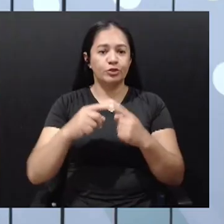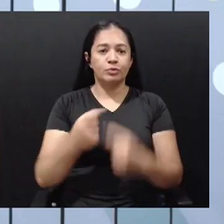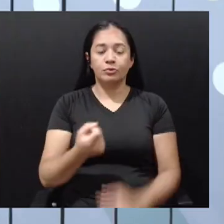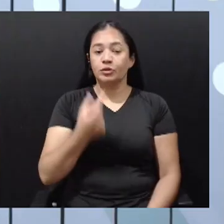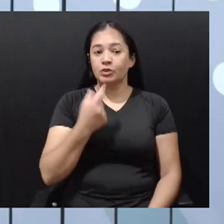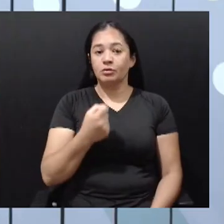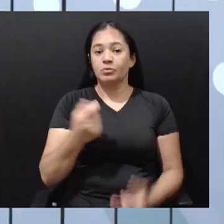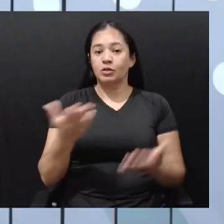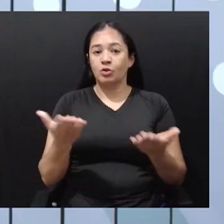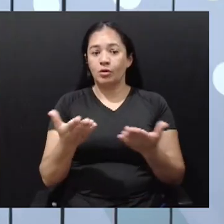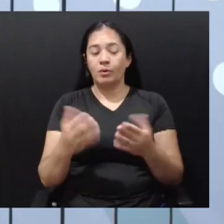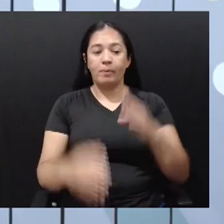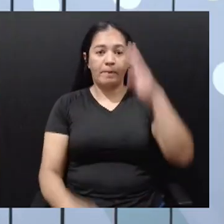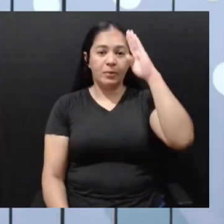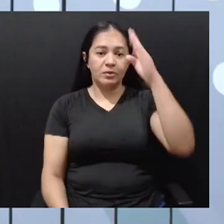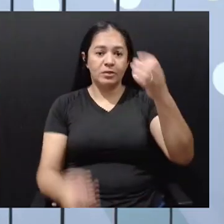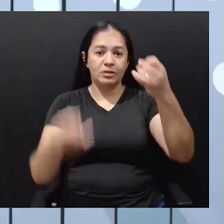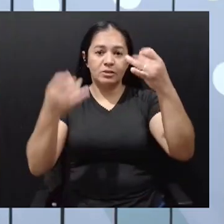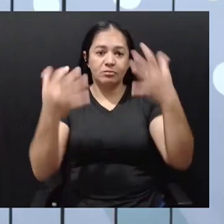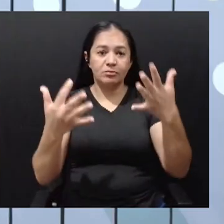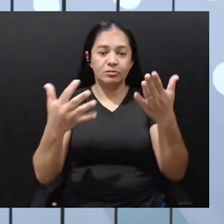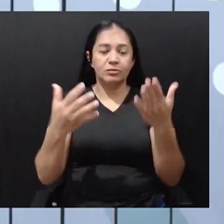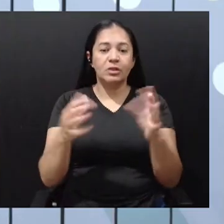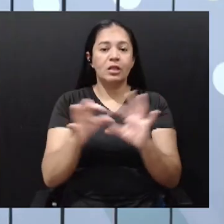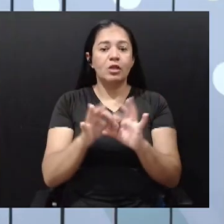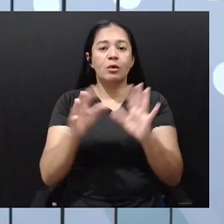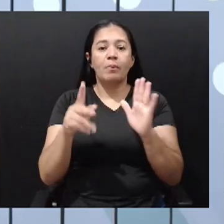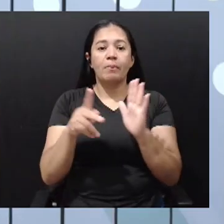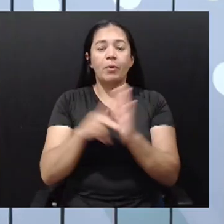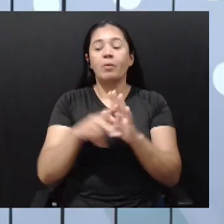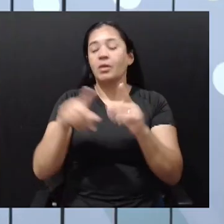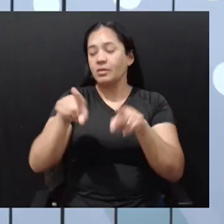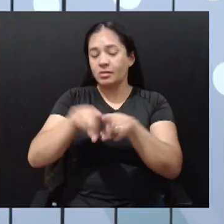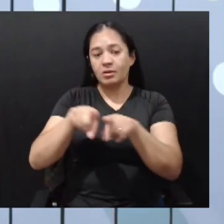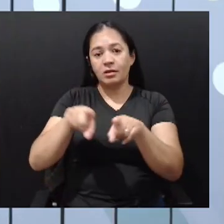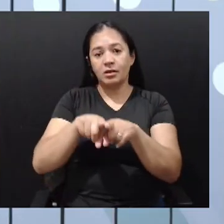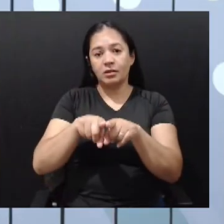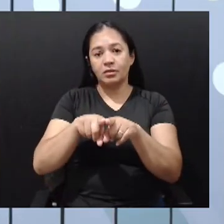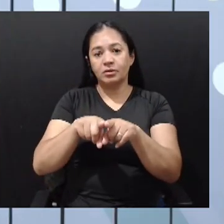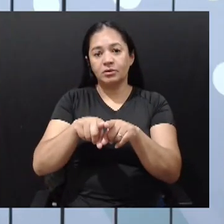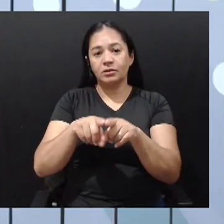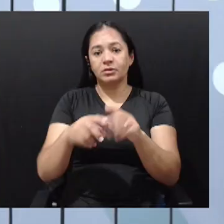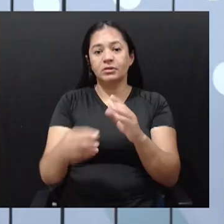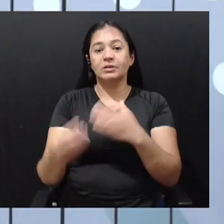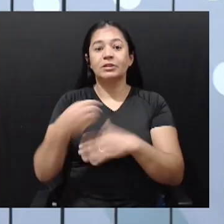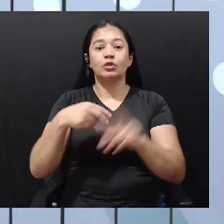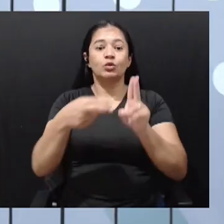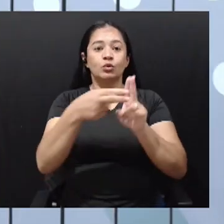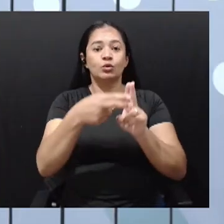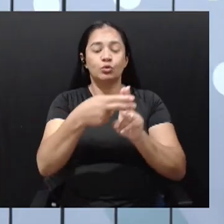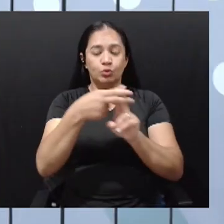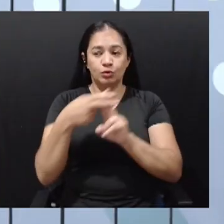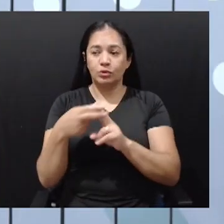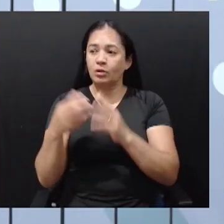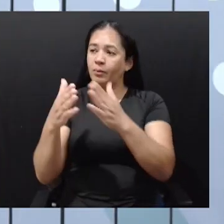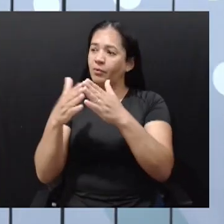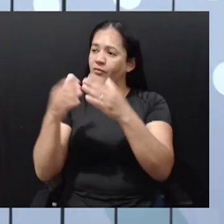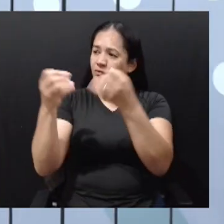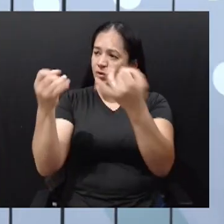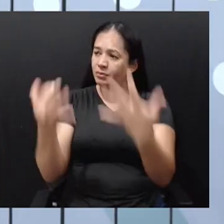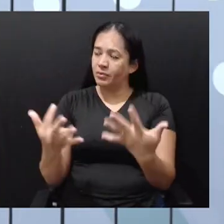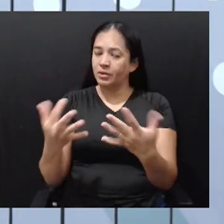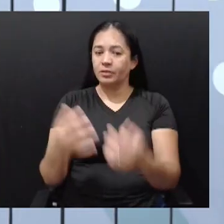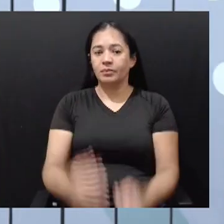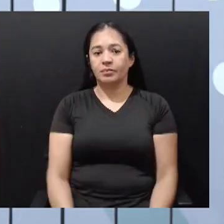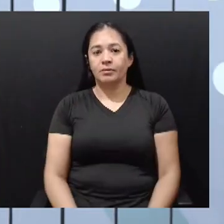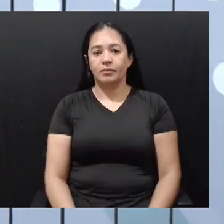pouquinho sobre a disponibilização também deles pelo SUS. Então, queria que você falasse, né, um pouquinho sobre esses